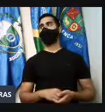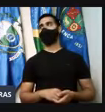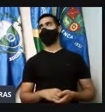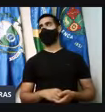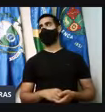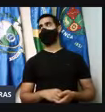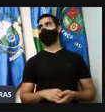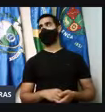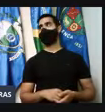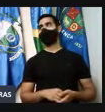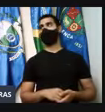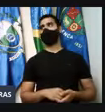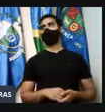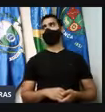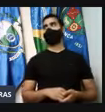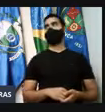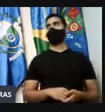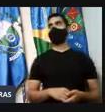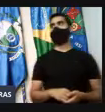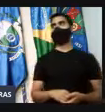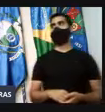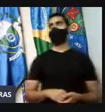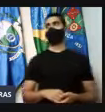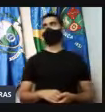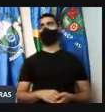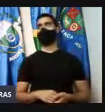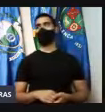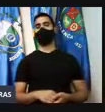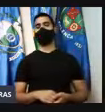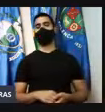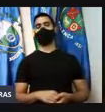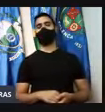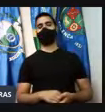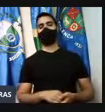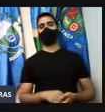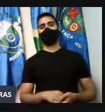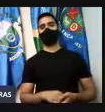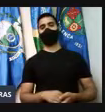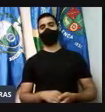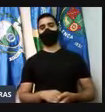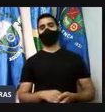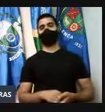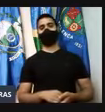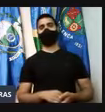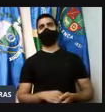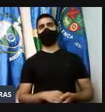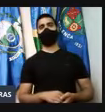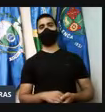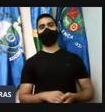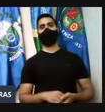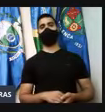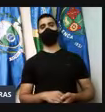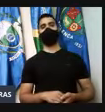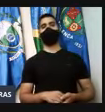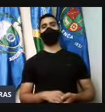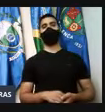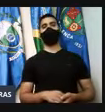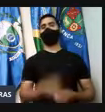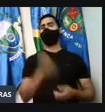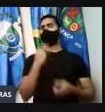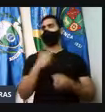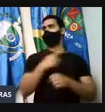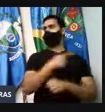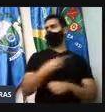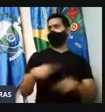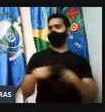da Silva Marques. Alô? Boa noite, presidente, vereadores e quem nos acompanha em